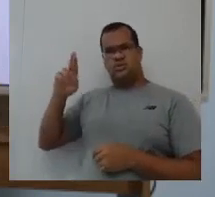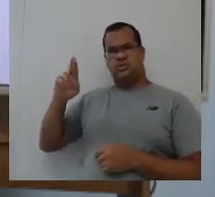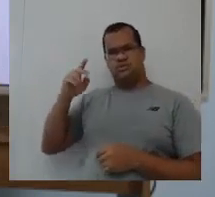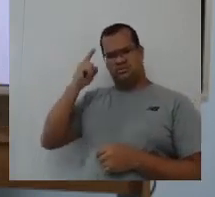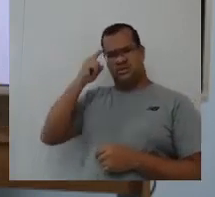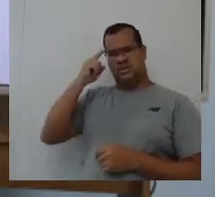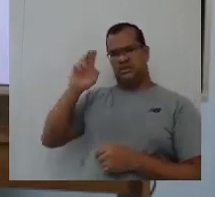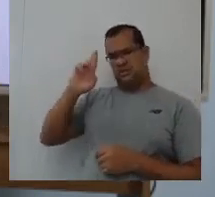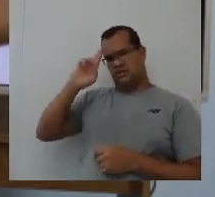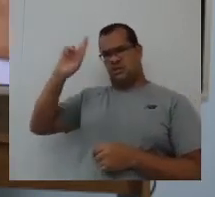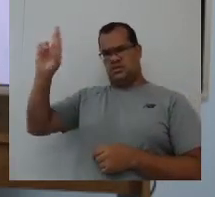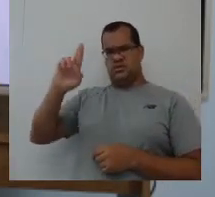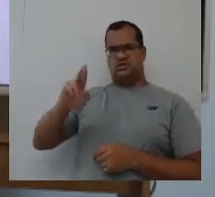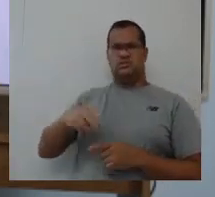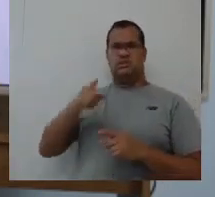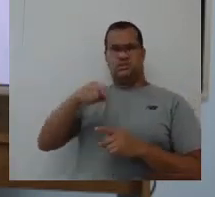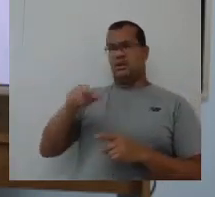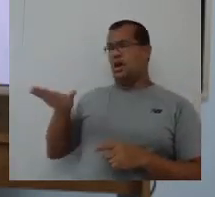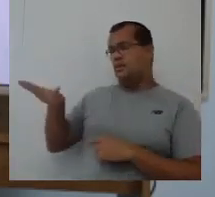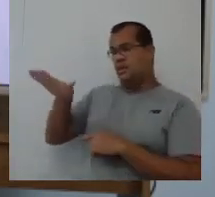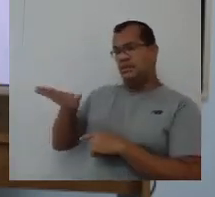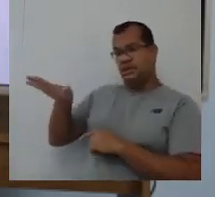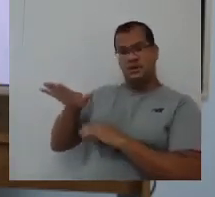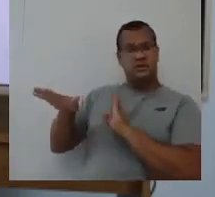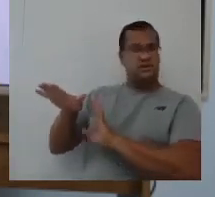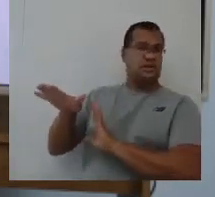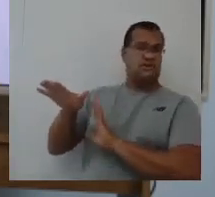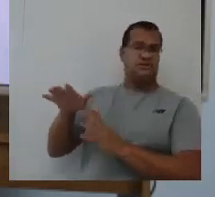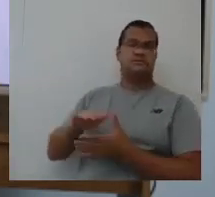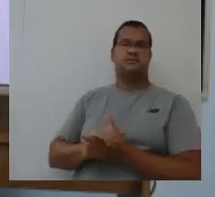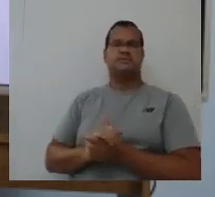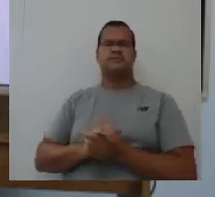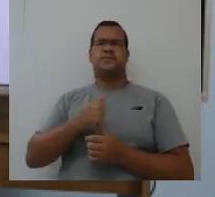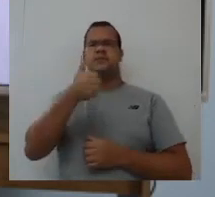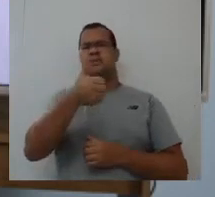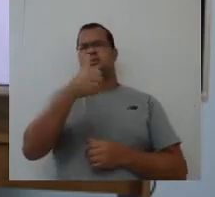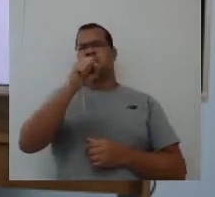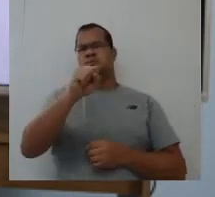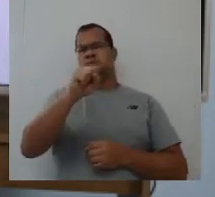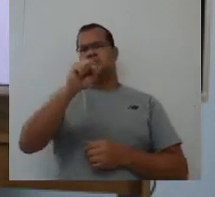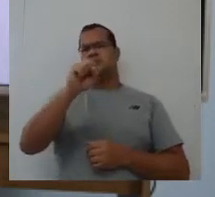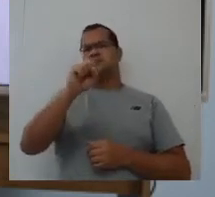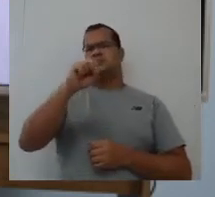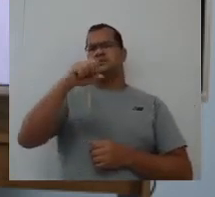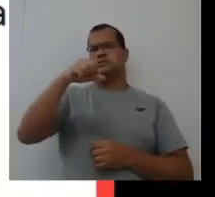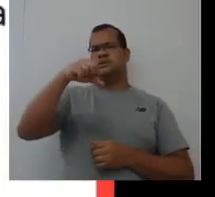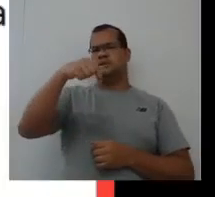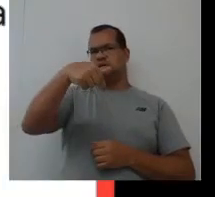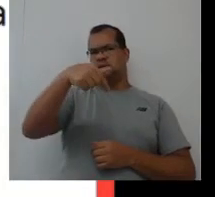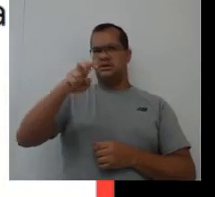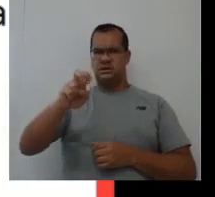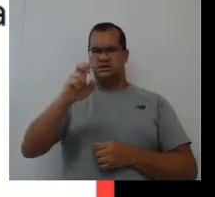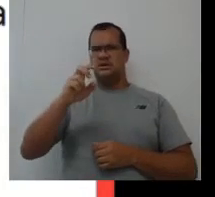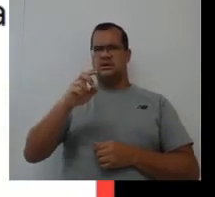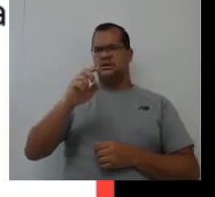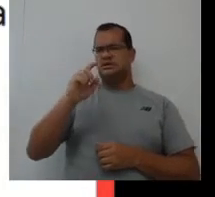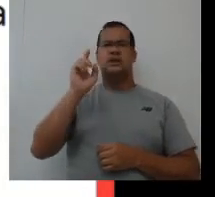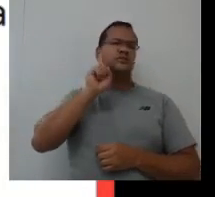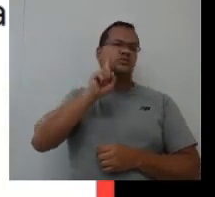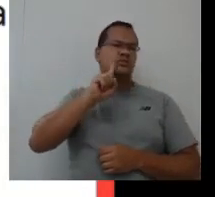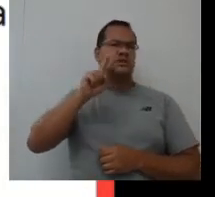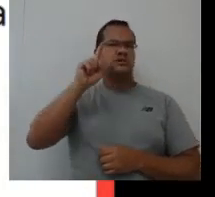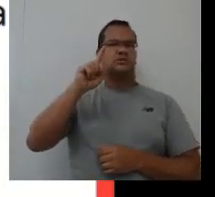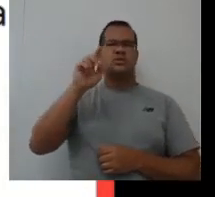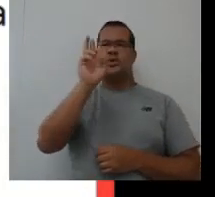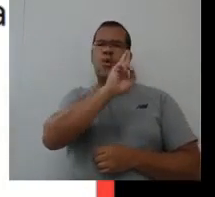imperialista como se coloca, para a população que está lá há muito tempo. Em 1885, 14 países europeus, Estados Unidos, Rússia, realizaram